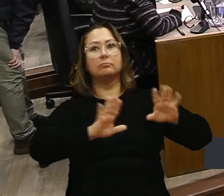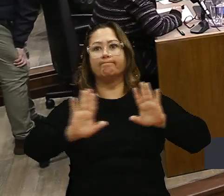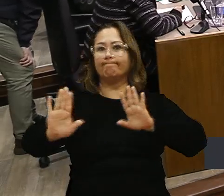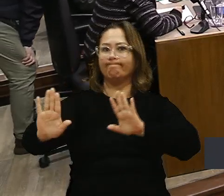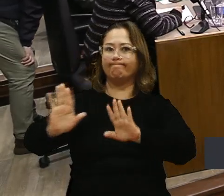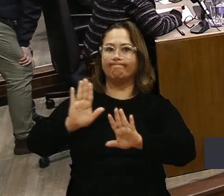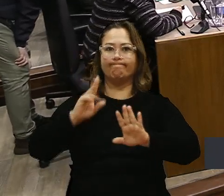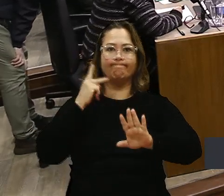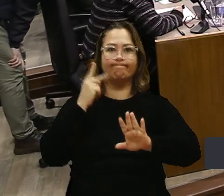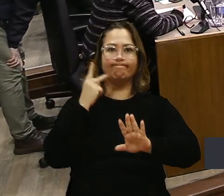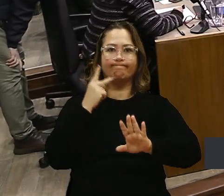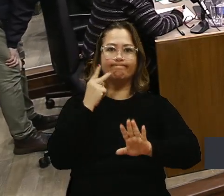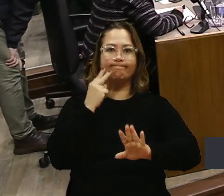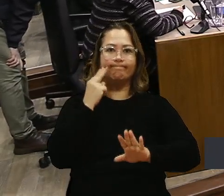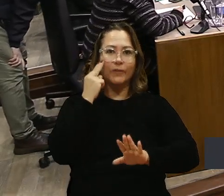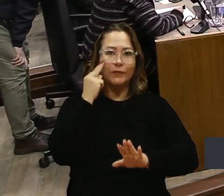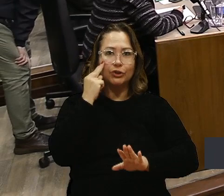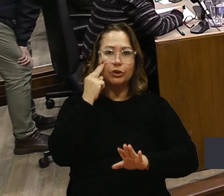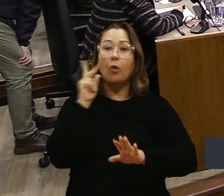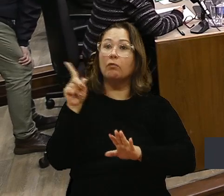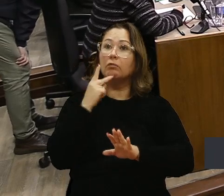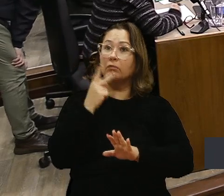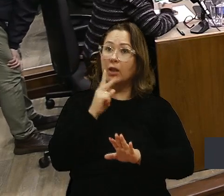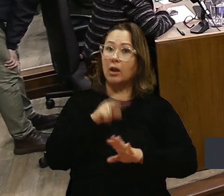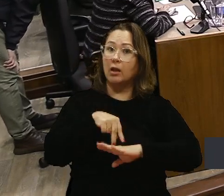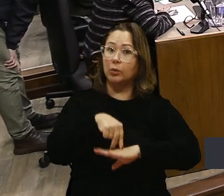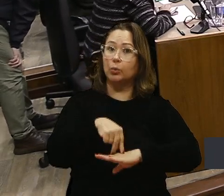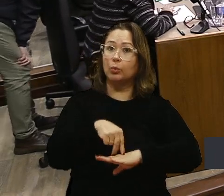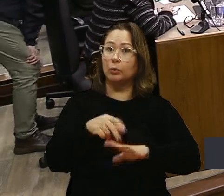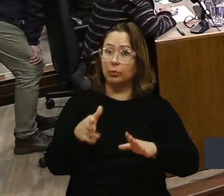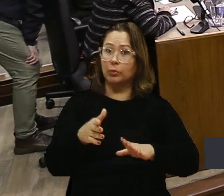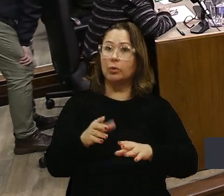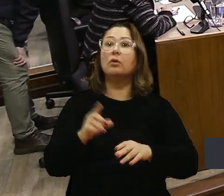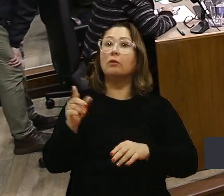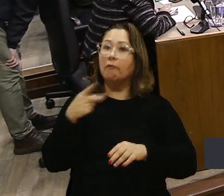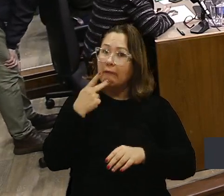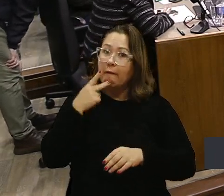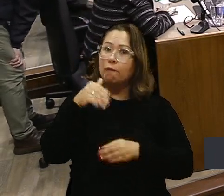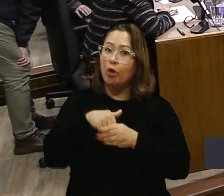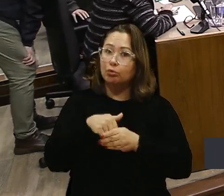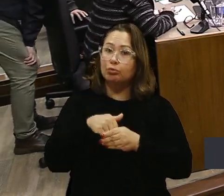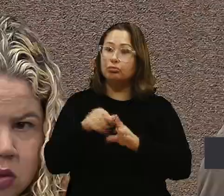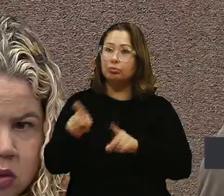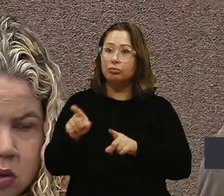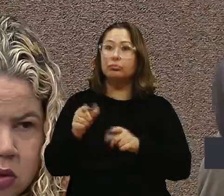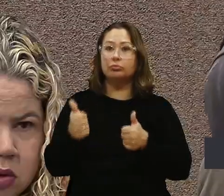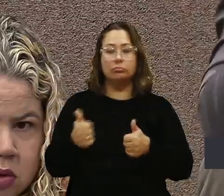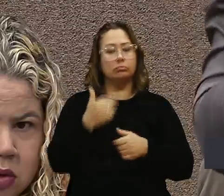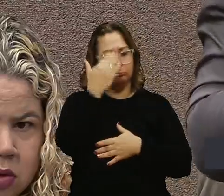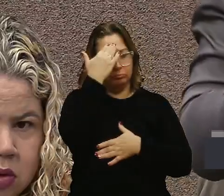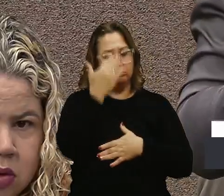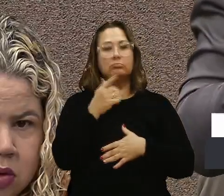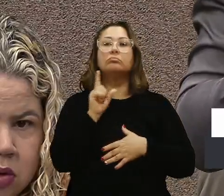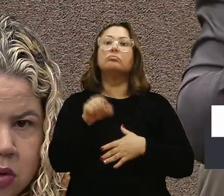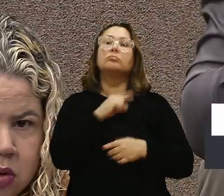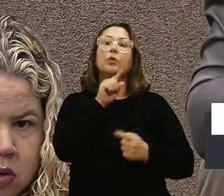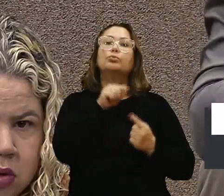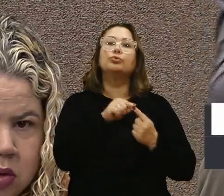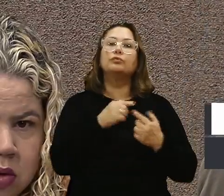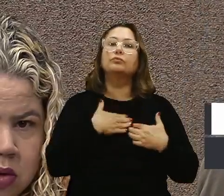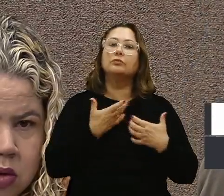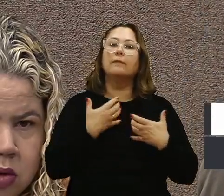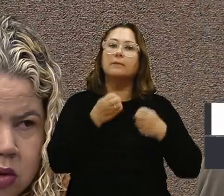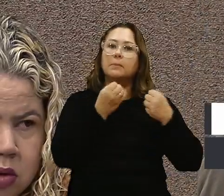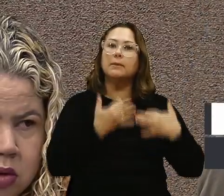O vereador Sandro Fantinel está com a palavra para declarar o voto Fantinel. Obrigado. Então, onde eu quero chegar é o seguinte.